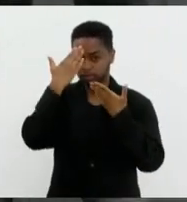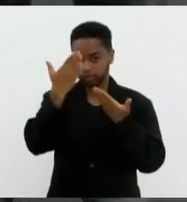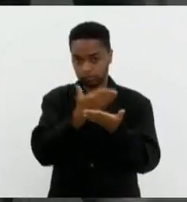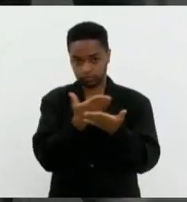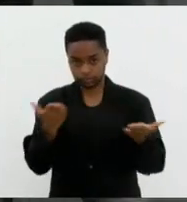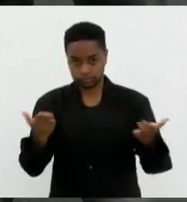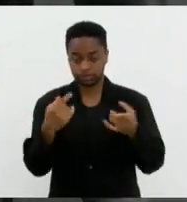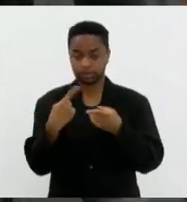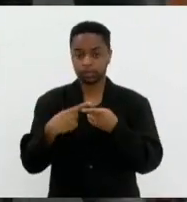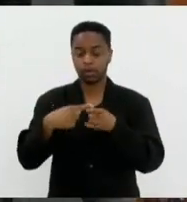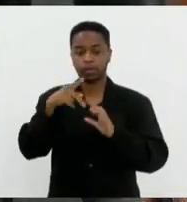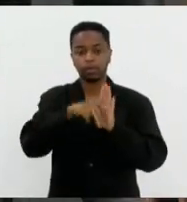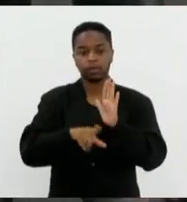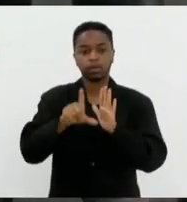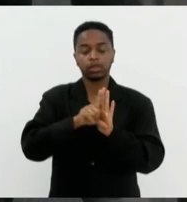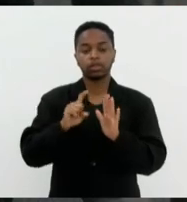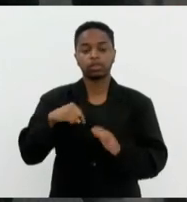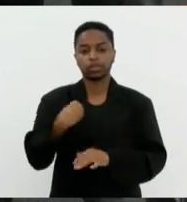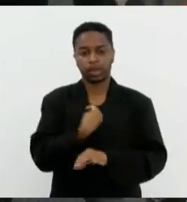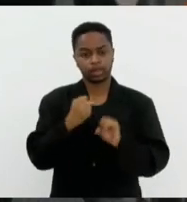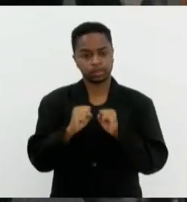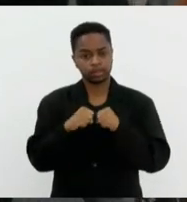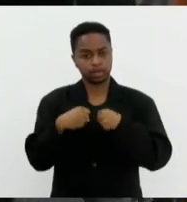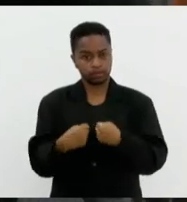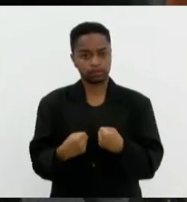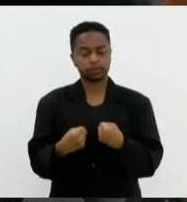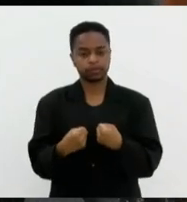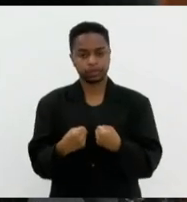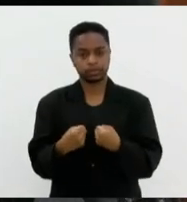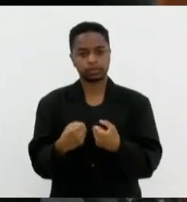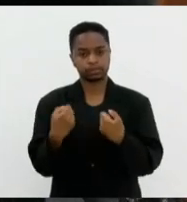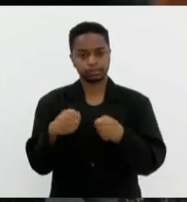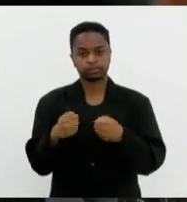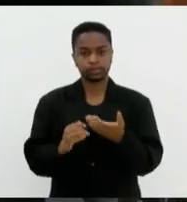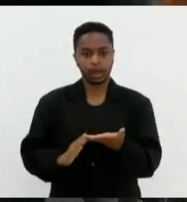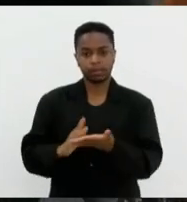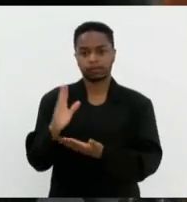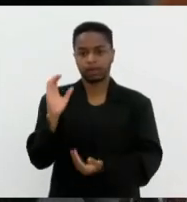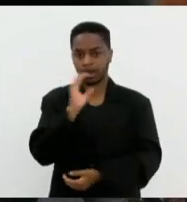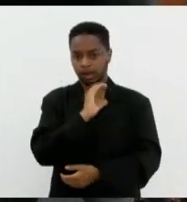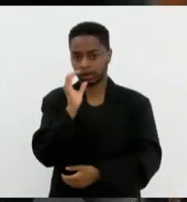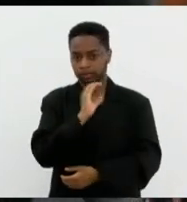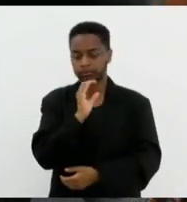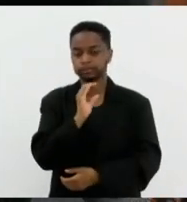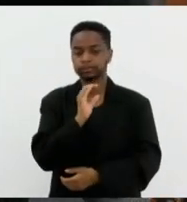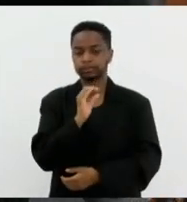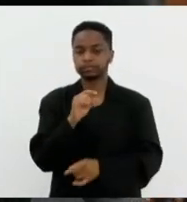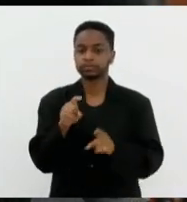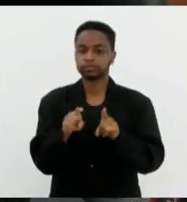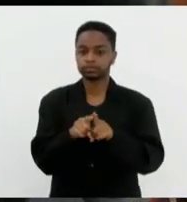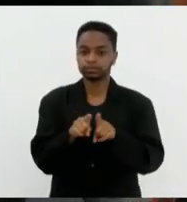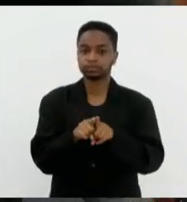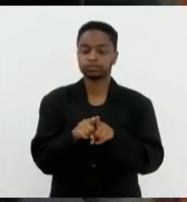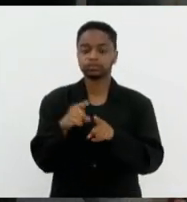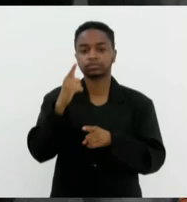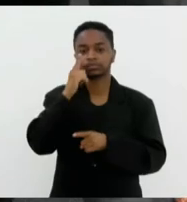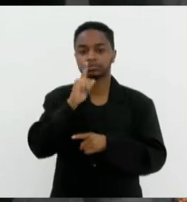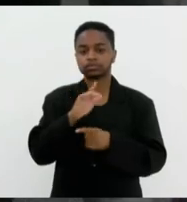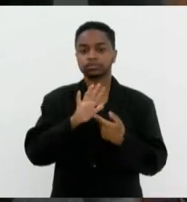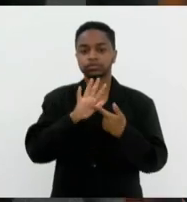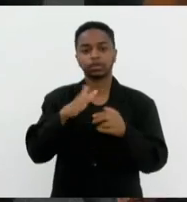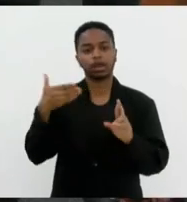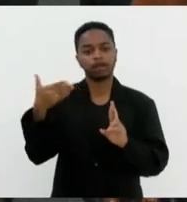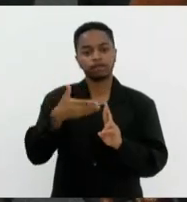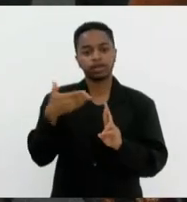de lei, que nós defendemos que seja sancionado com rapidez, vai servir como uma referência